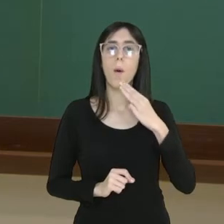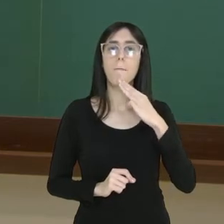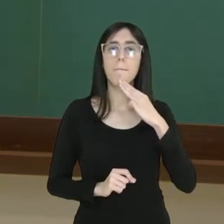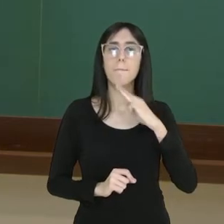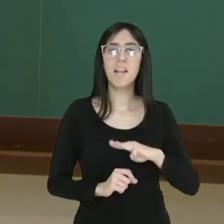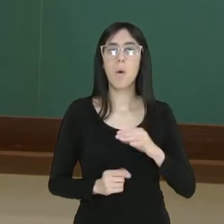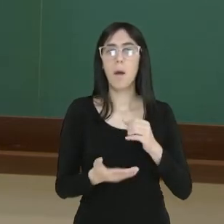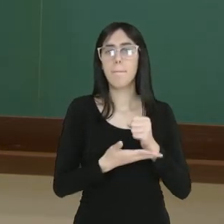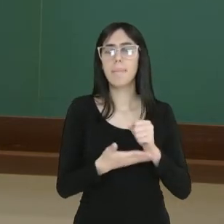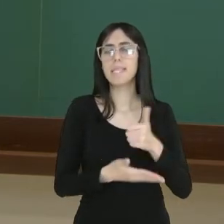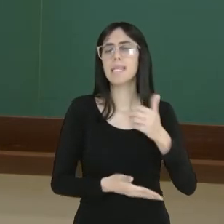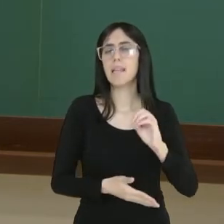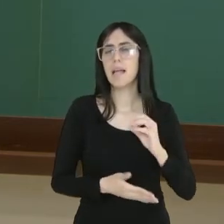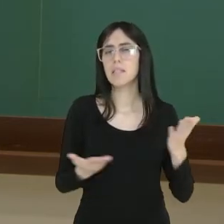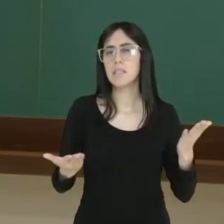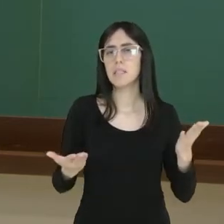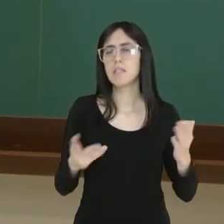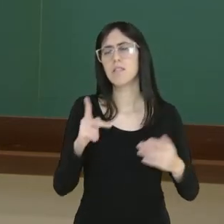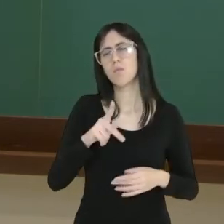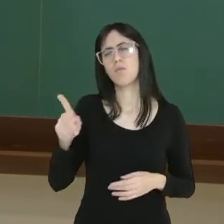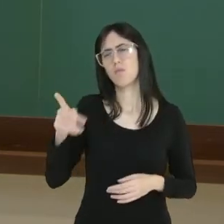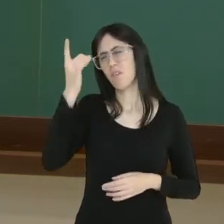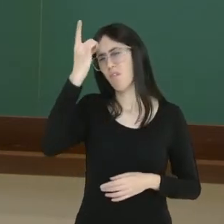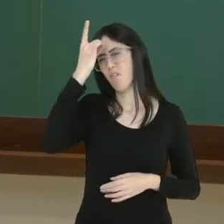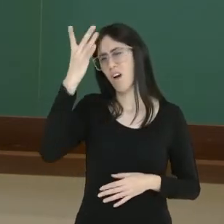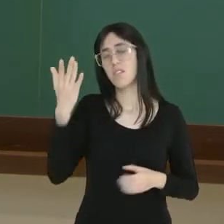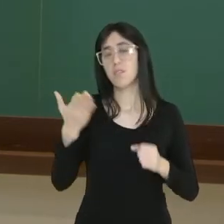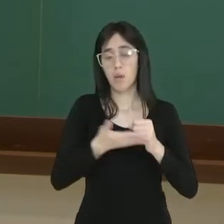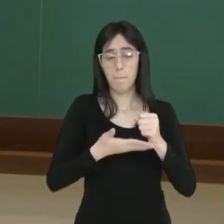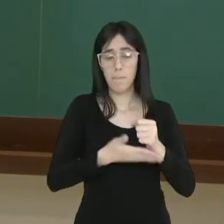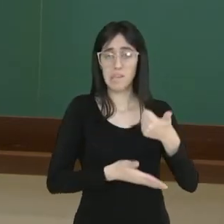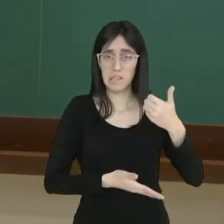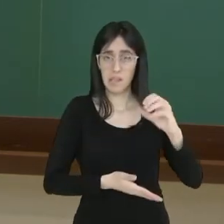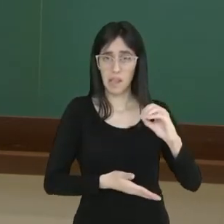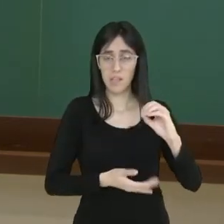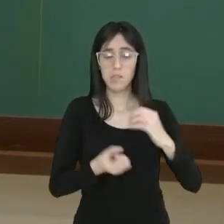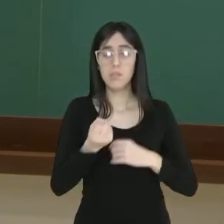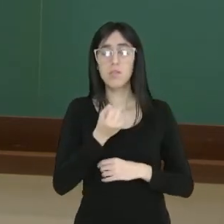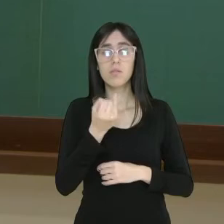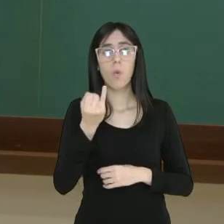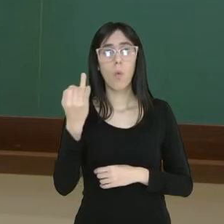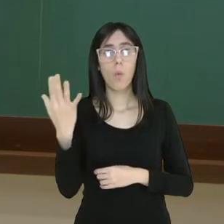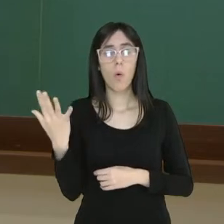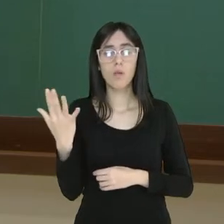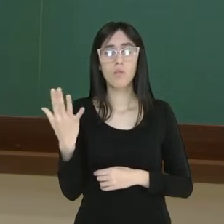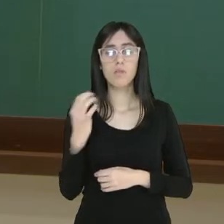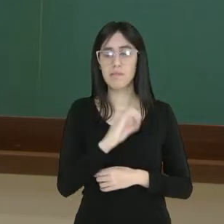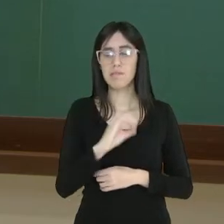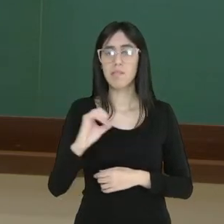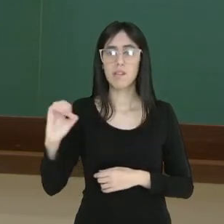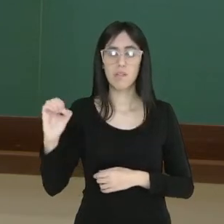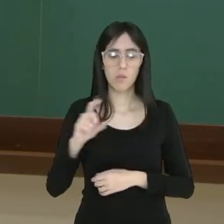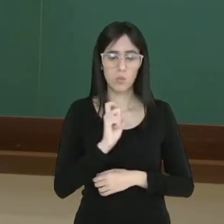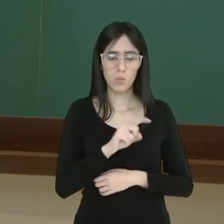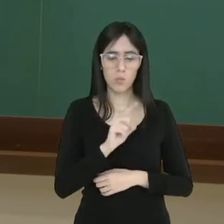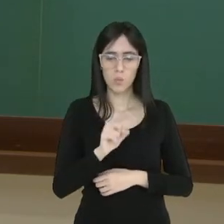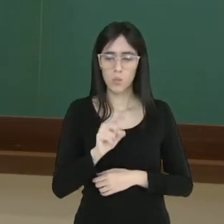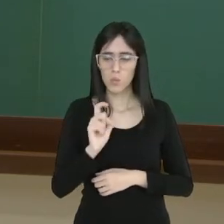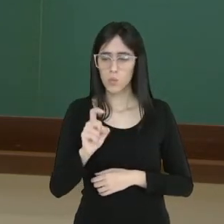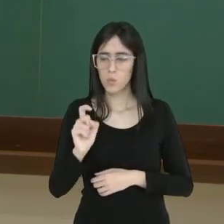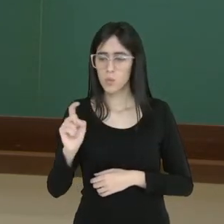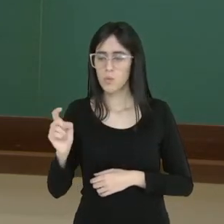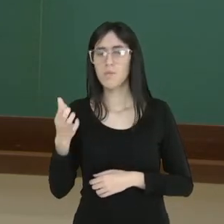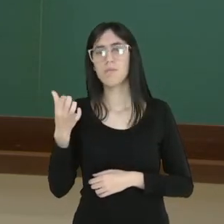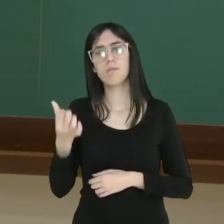muito fácil. Então, a base é 10, basta eu contar aqui, né, a quantidade de zeros e eu vou ter o